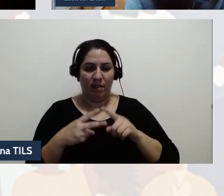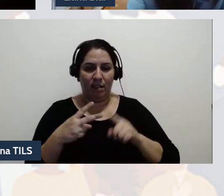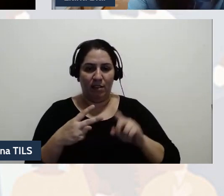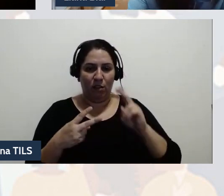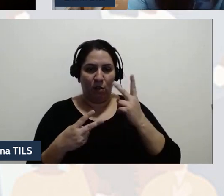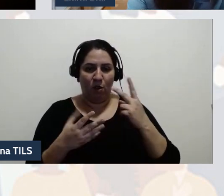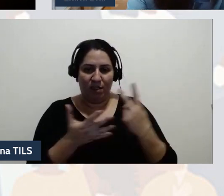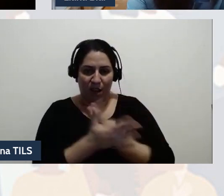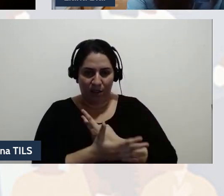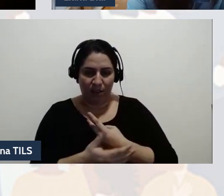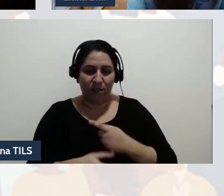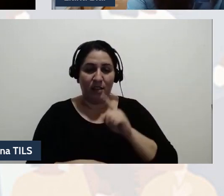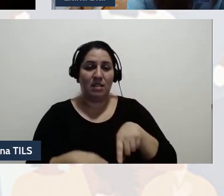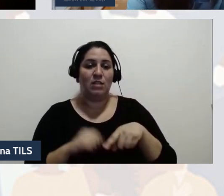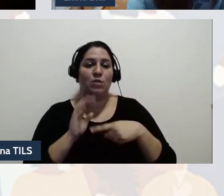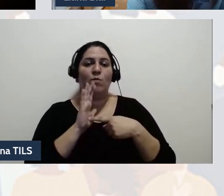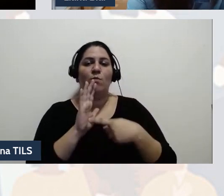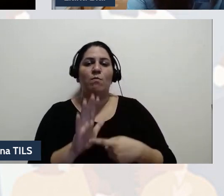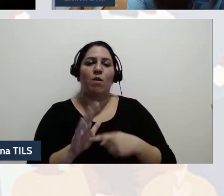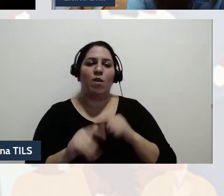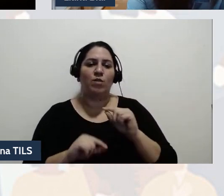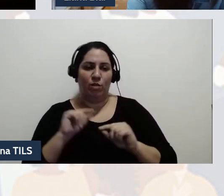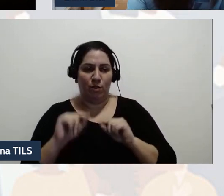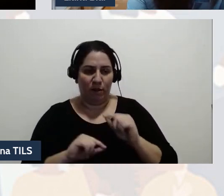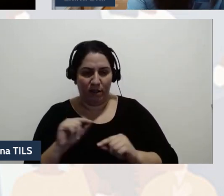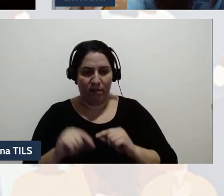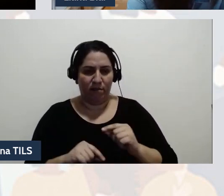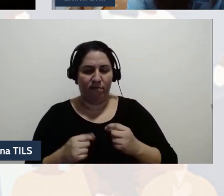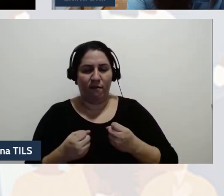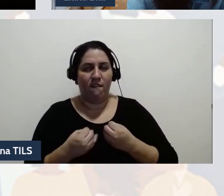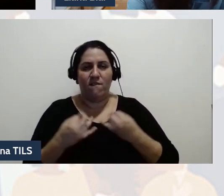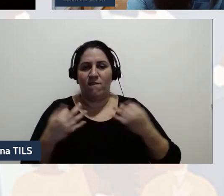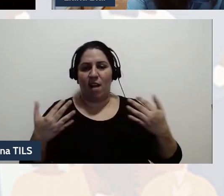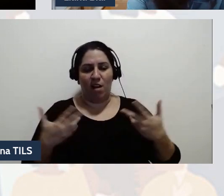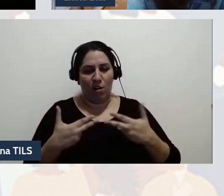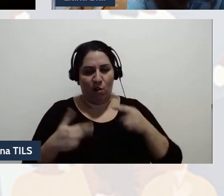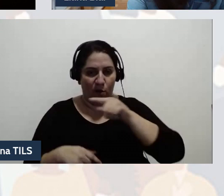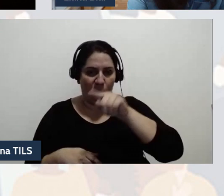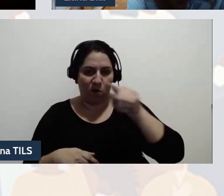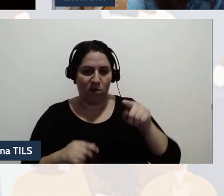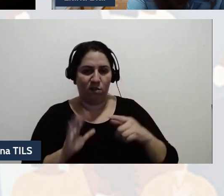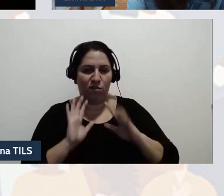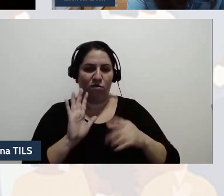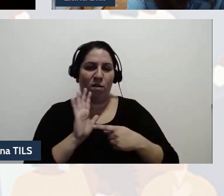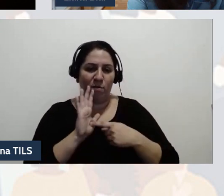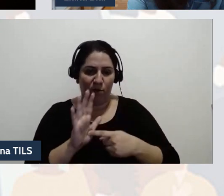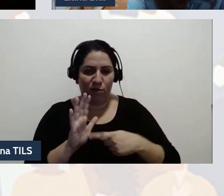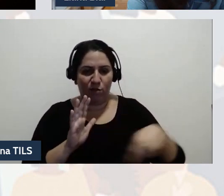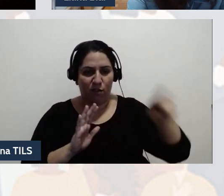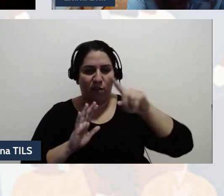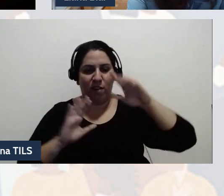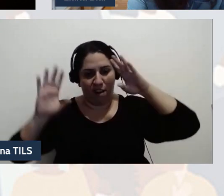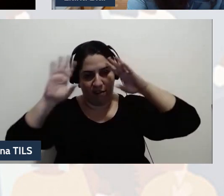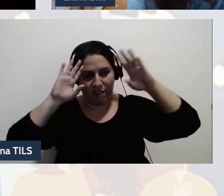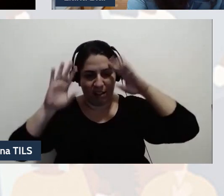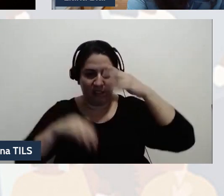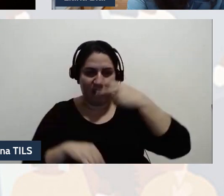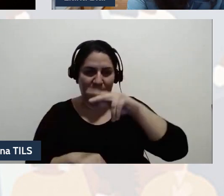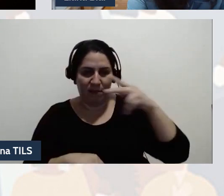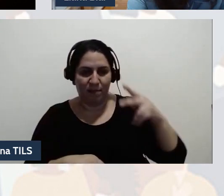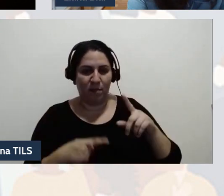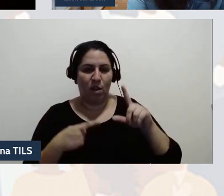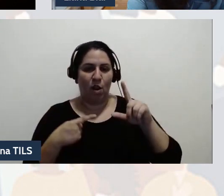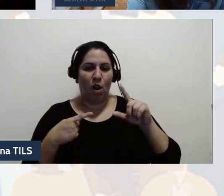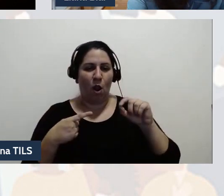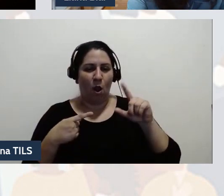isso demonstra várias das questões que vocês trouxeram nas reflexões de vocês. A Lola, no momento que